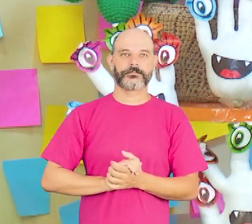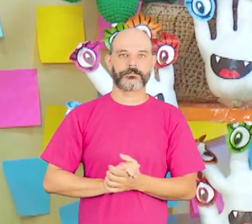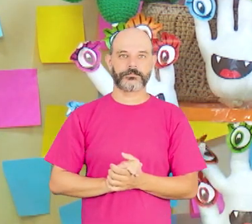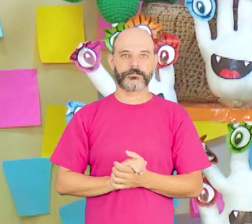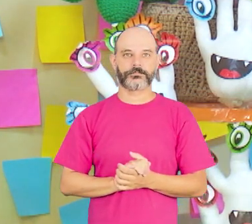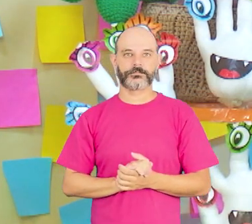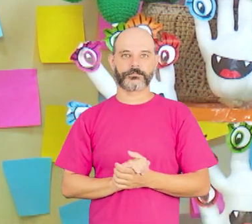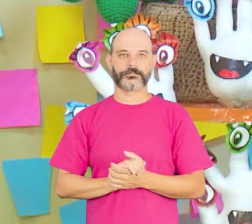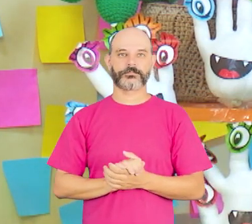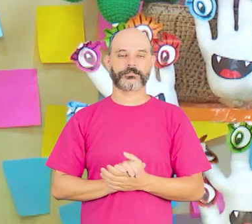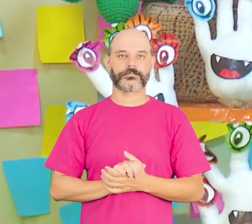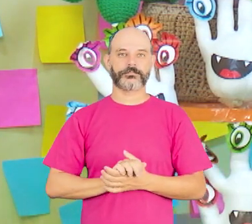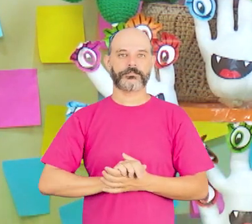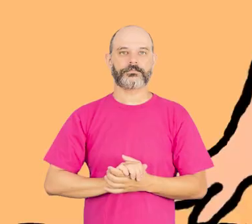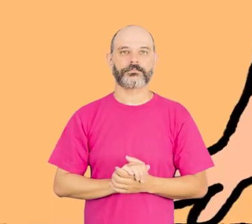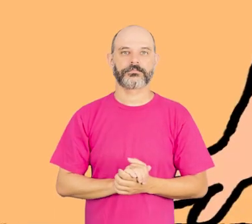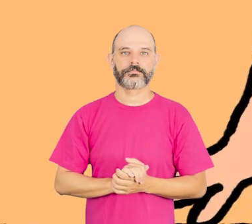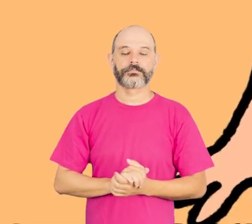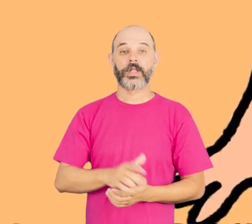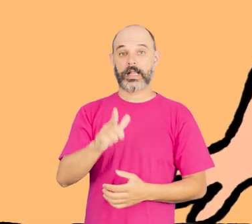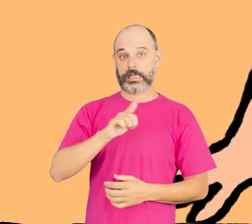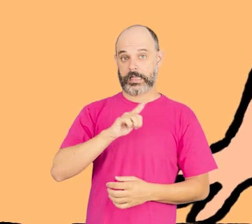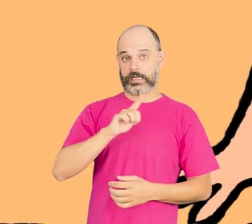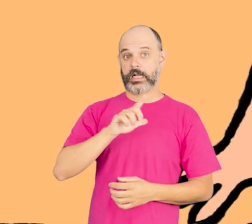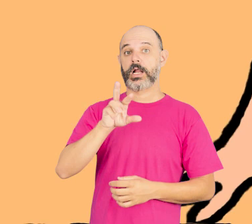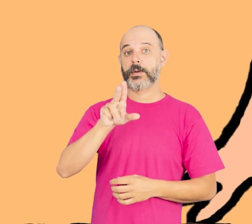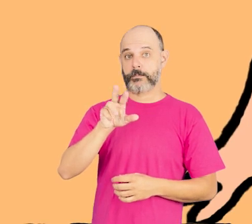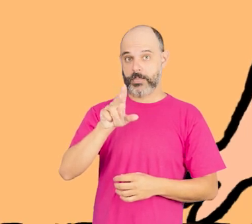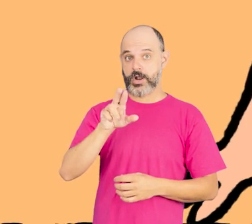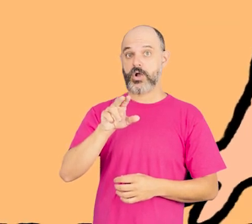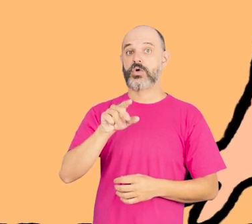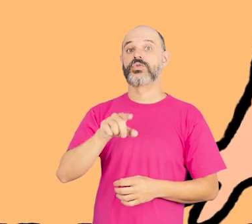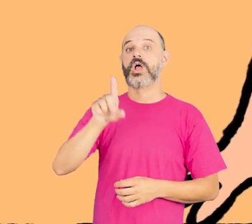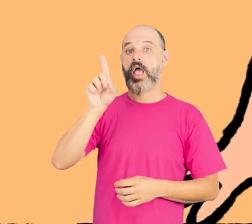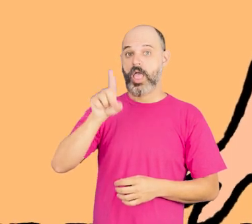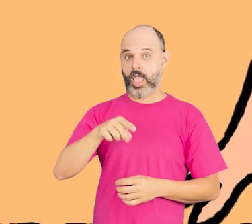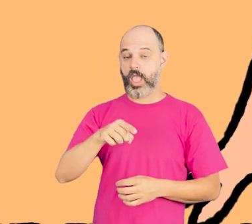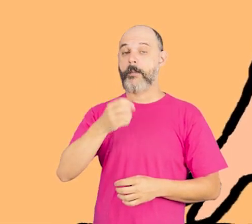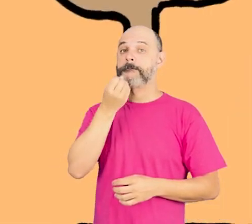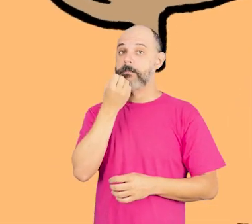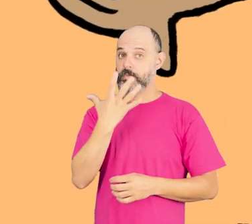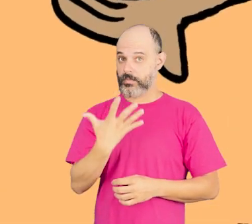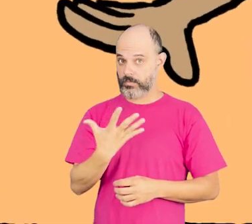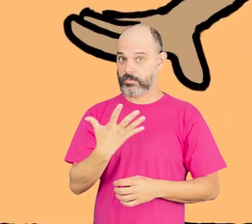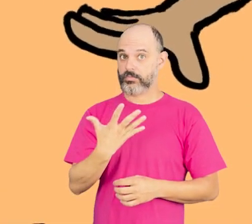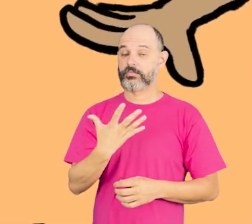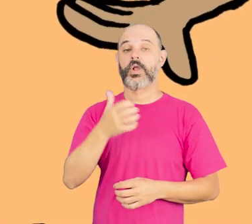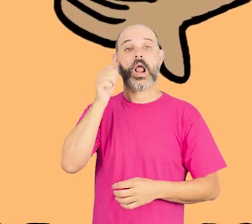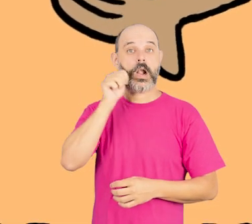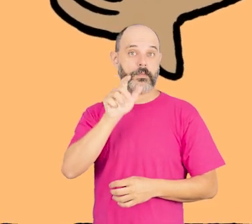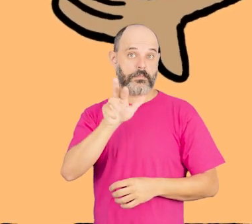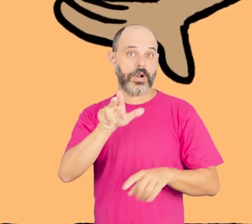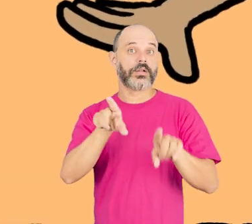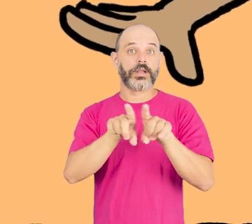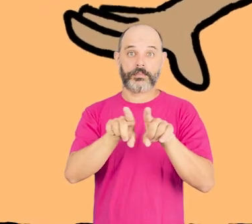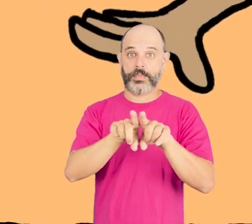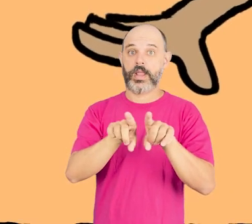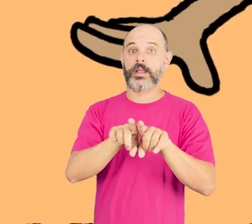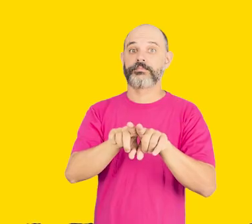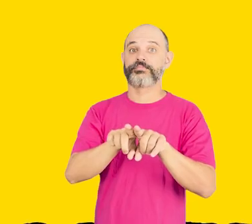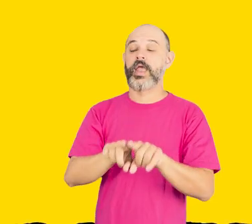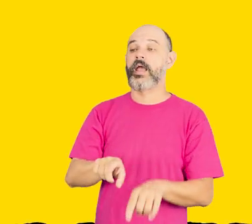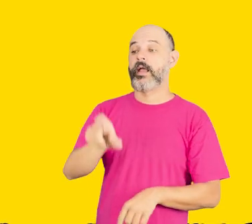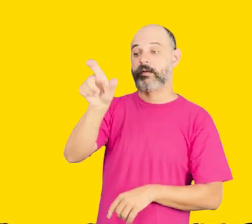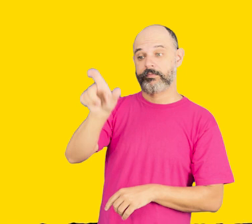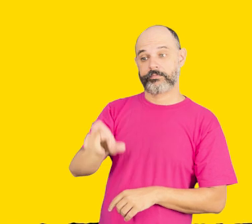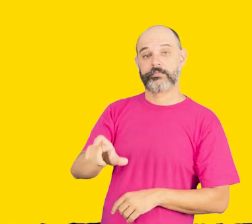É, nossa, Jardim. Ter irmãos tem muitas vantagens. E irmãs também. Uma delas é ter alguém